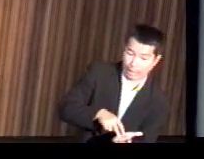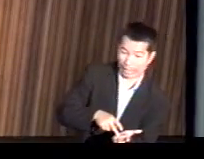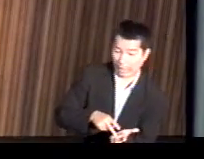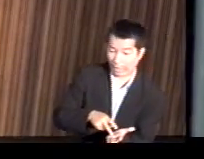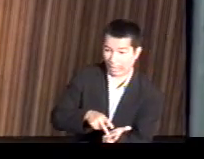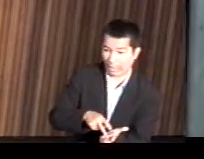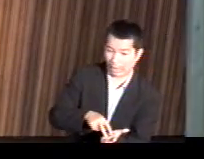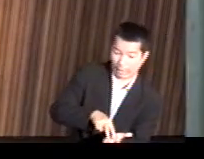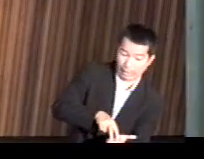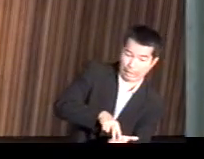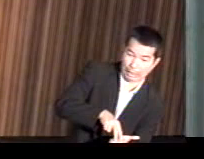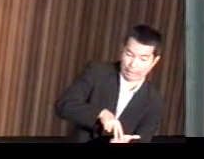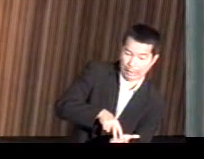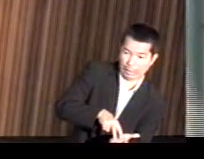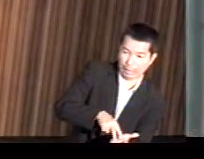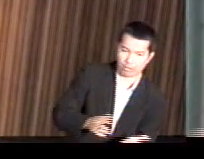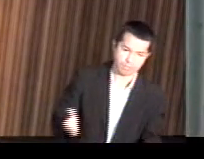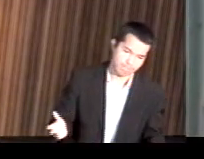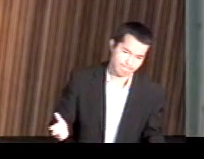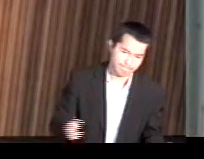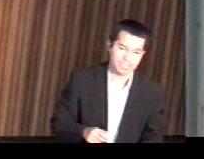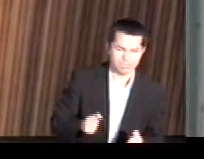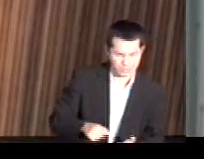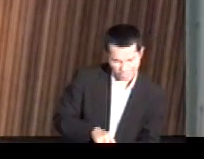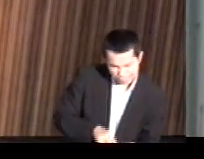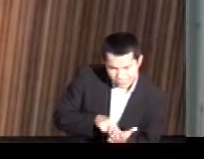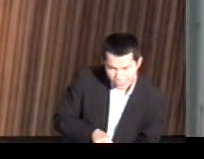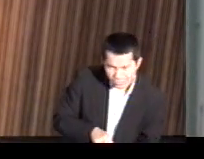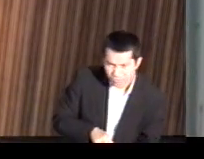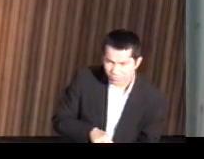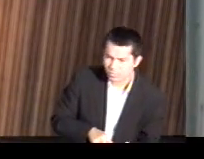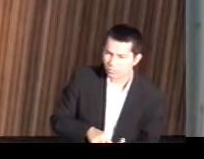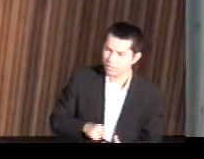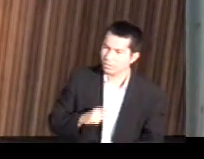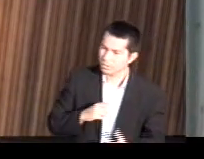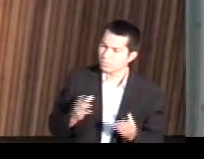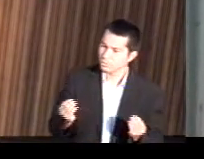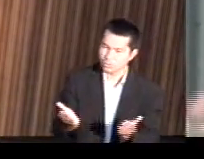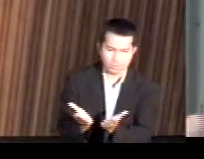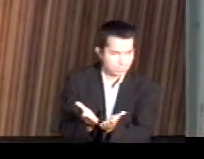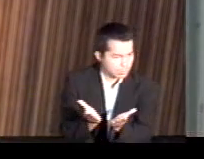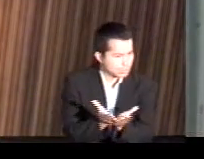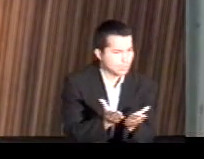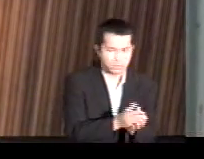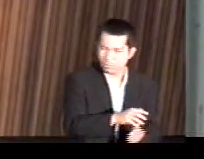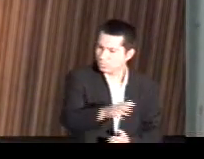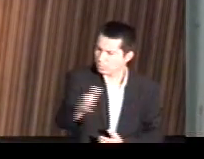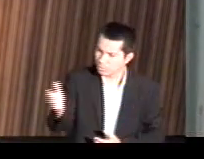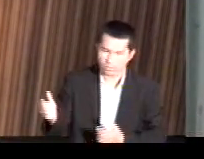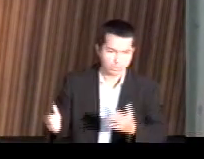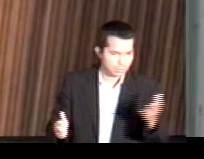Sabe aquele barbante ruim que você puxa assim, ele já quebra? Né? Não presta.